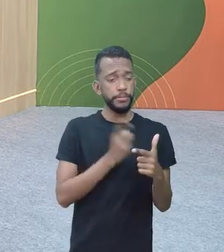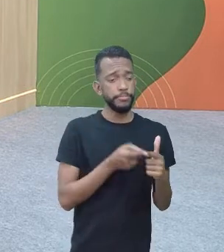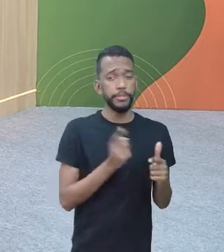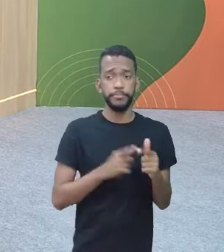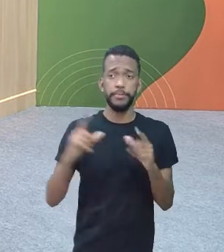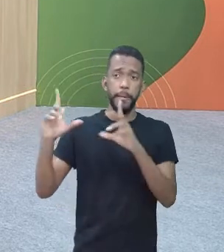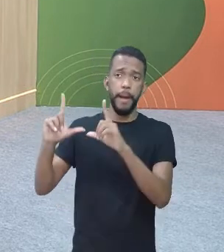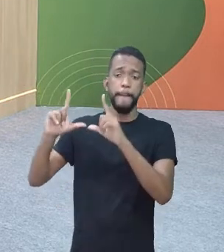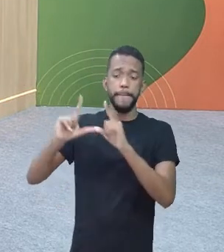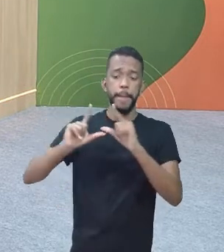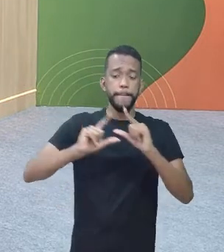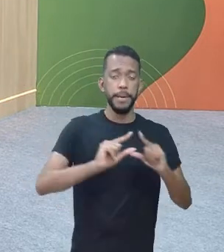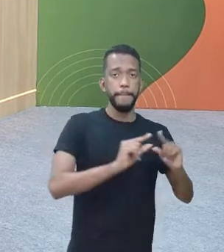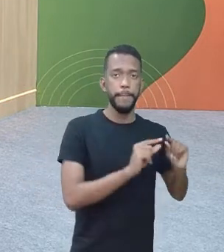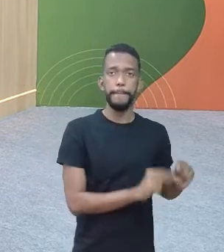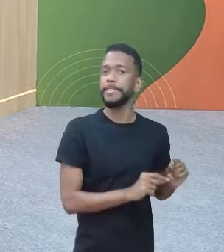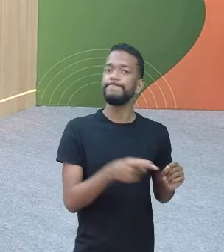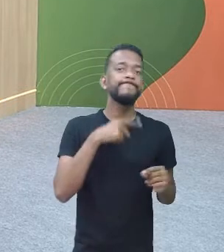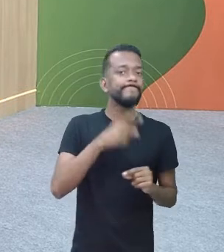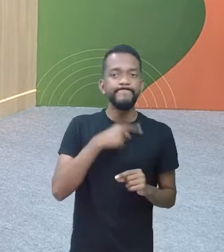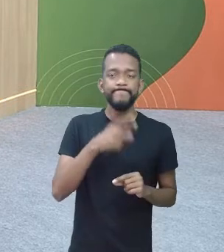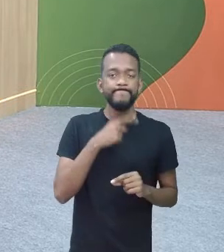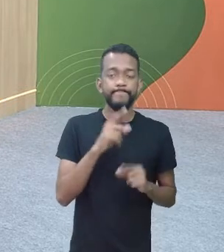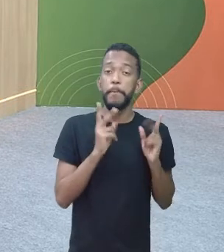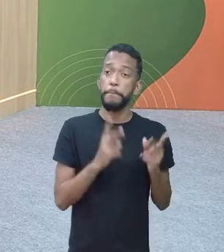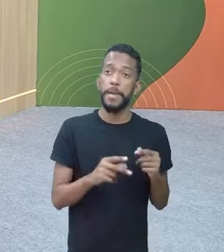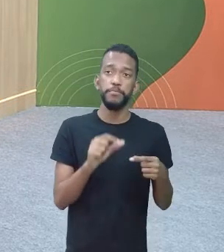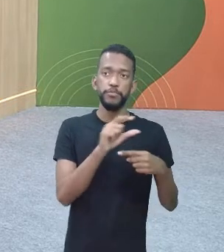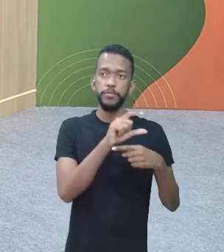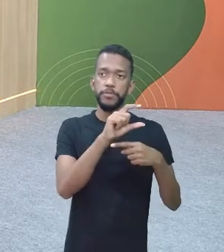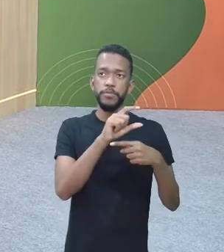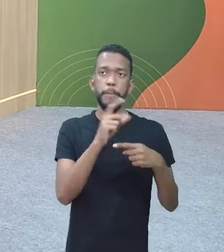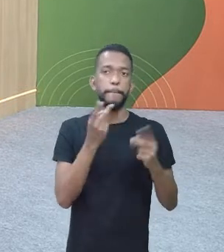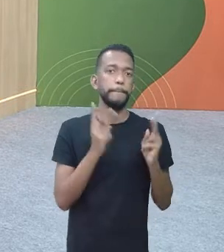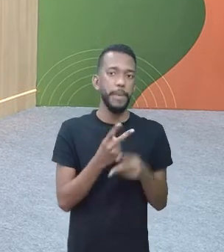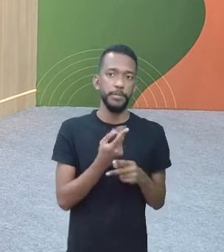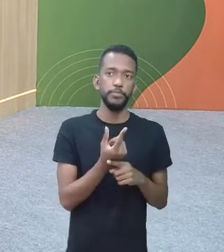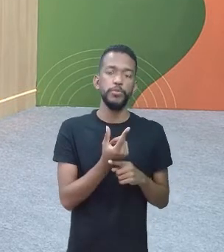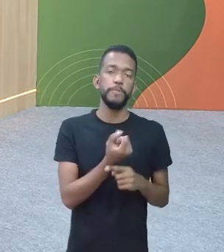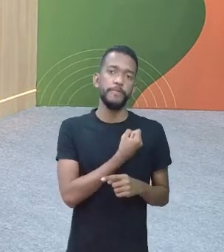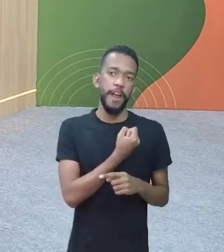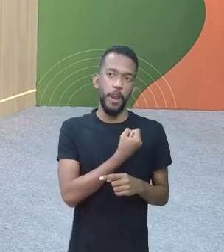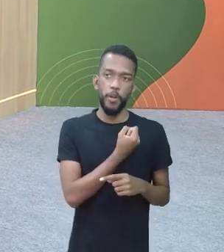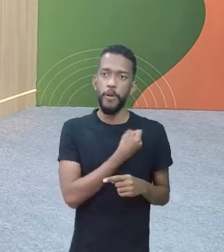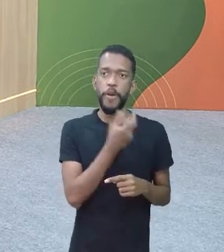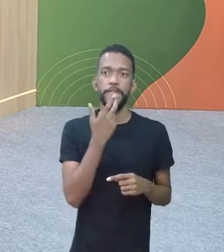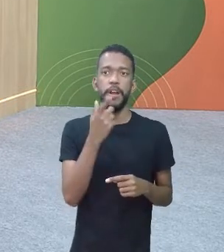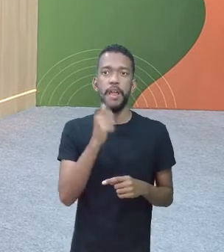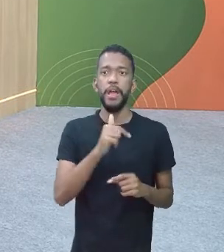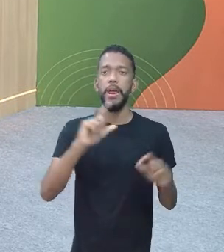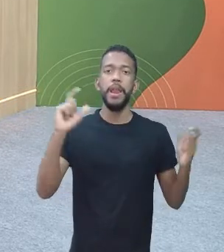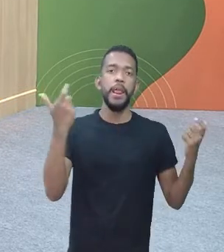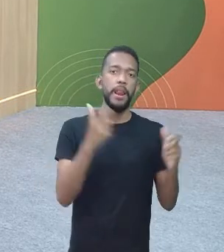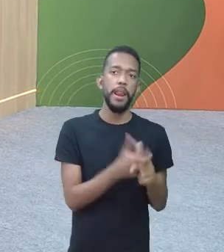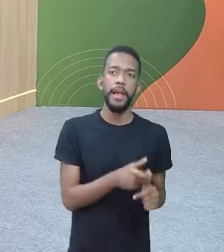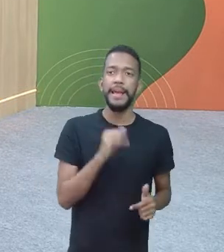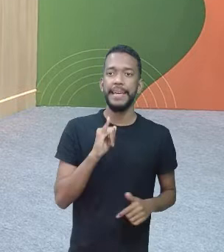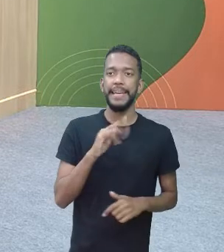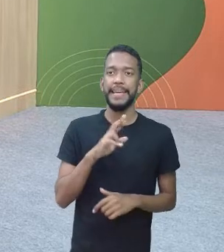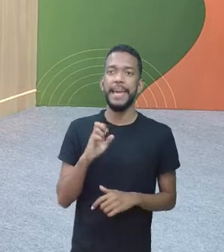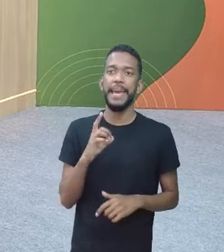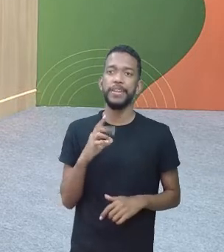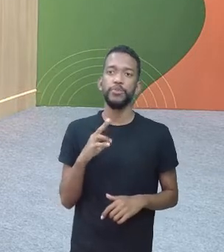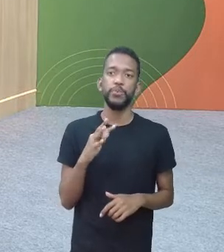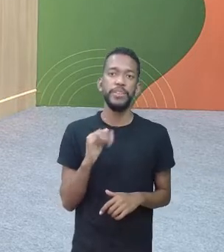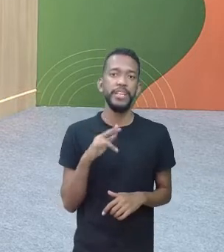mais dividir os dois números pelo mesmo valor, a gente vai dizer que essa fração ela é irredutível, tá certo?